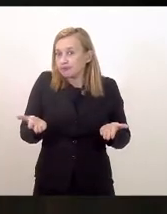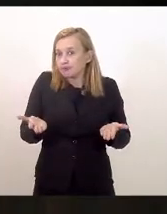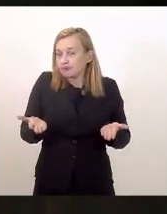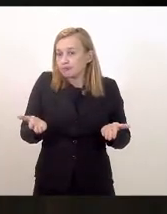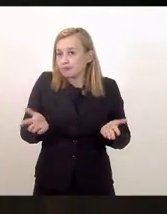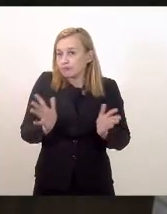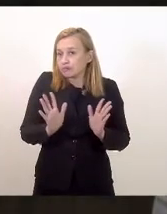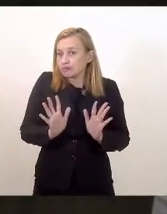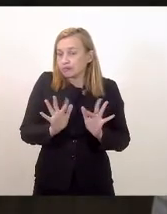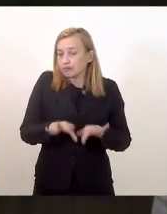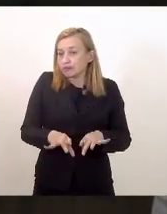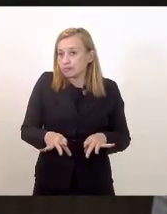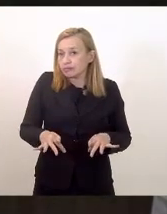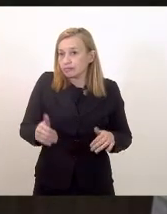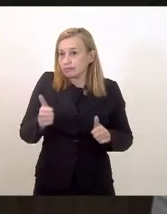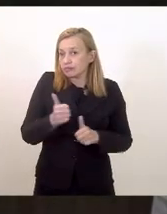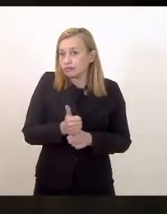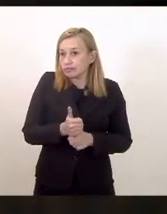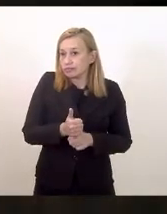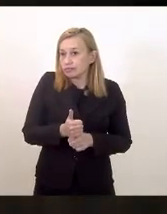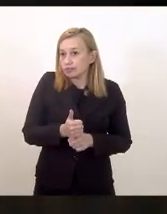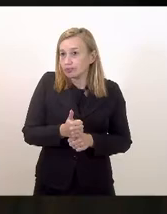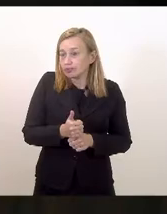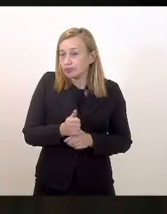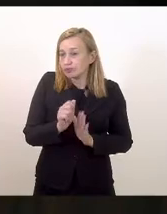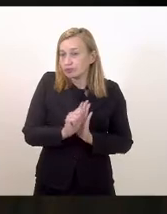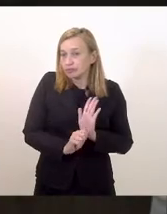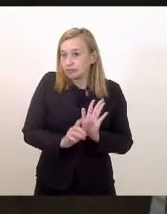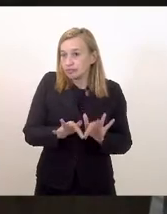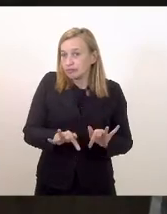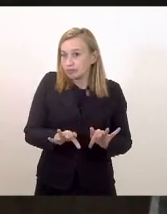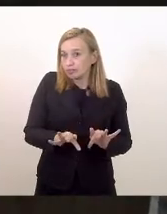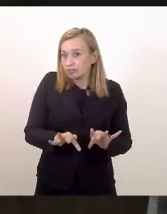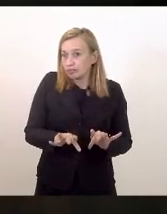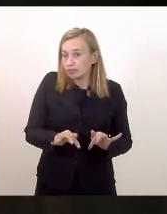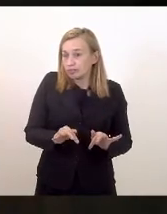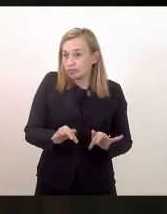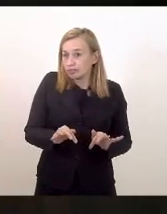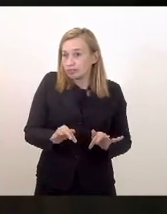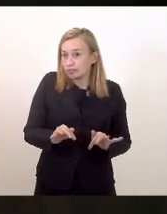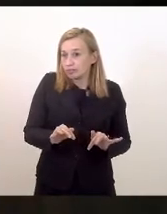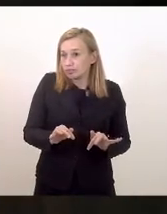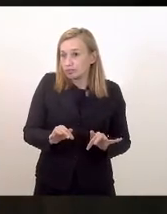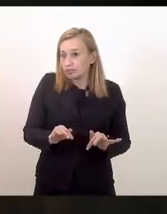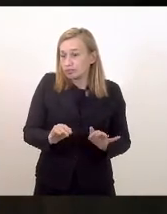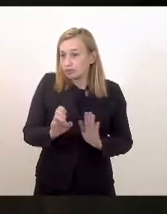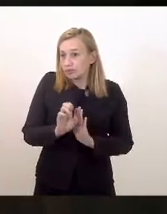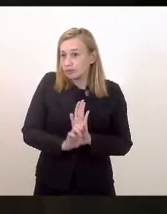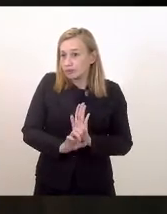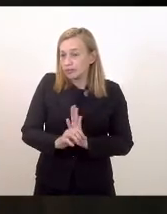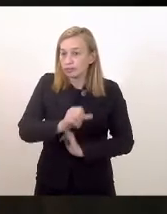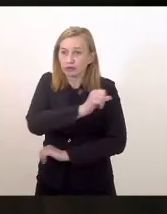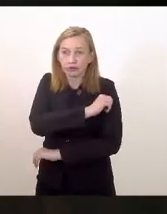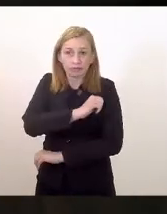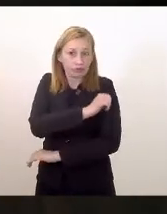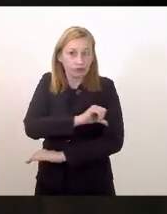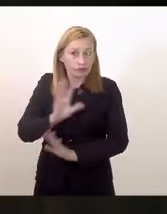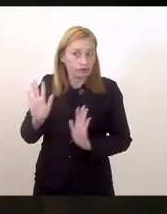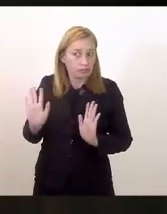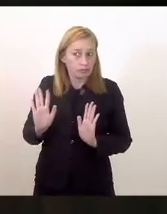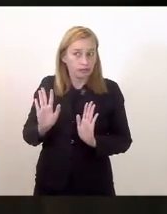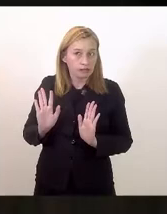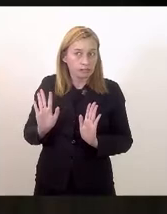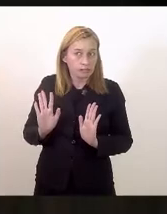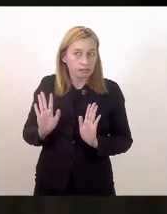Concluindo para o substitutivo. Concluindo para o substitutivo, só não... Vai a redação final. Vai a redação final. E aí vai ficar a emenda da enfermeira, de qualquer forma vai ficar com as